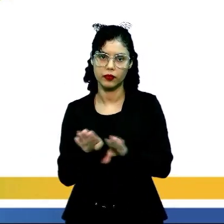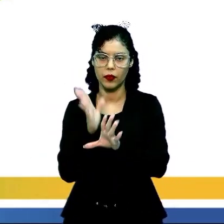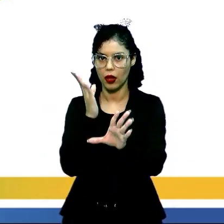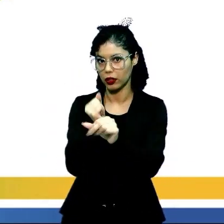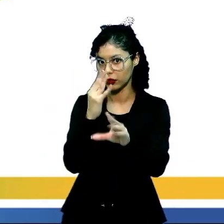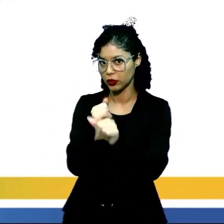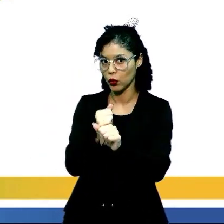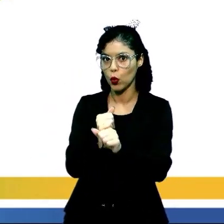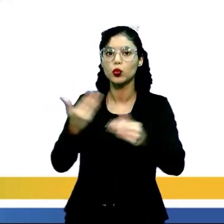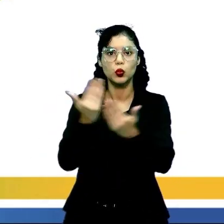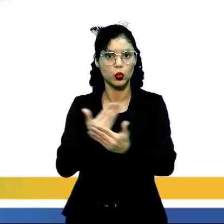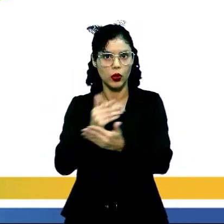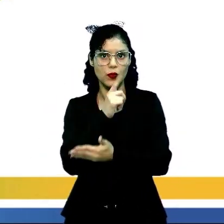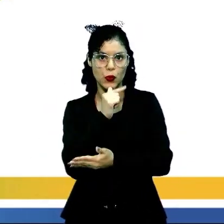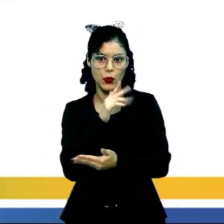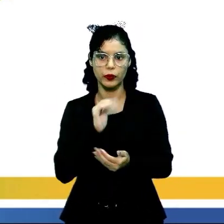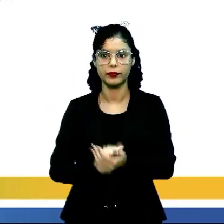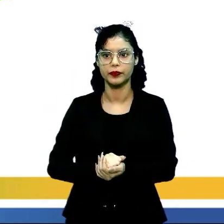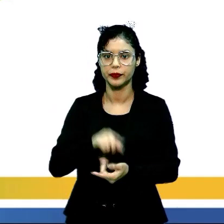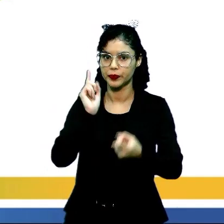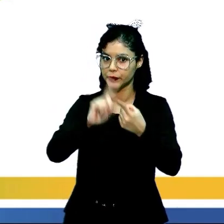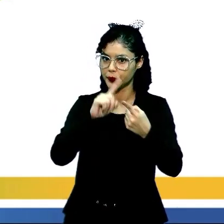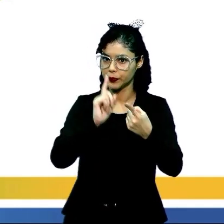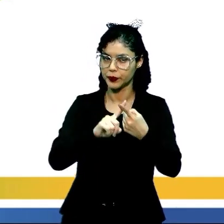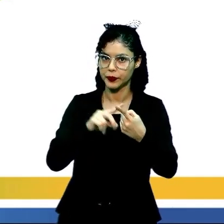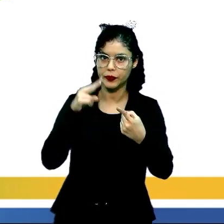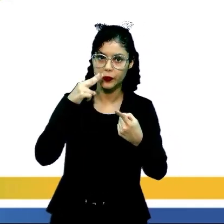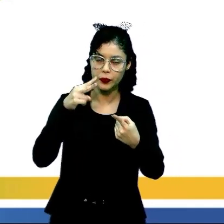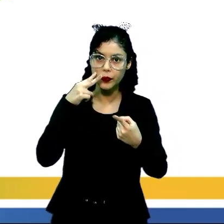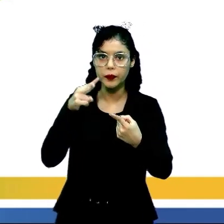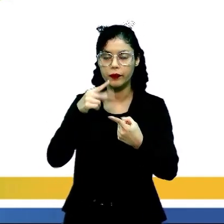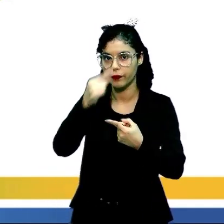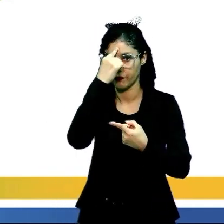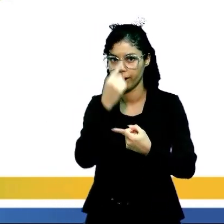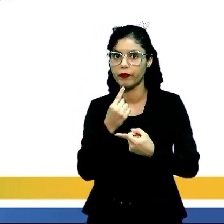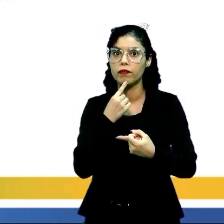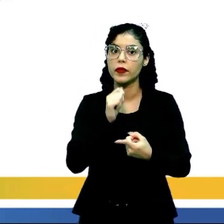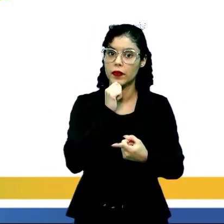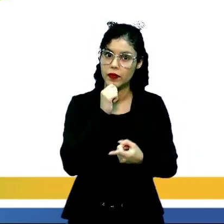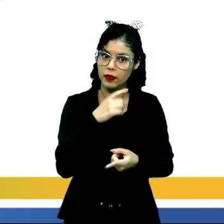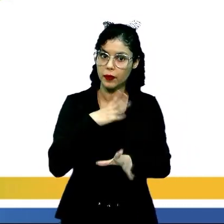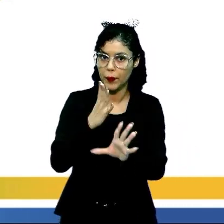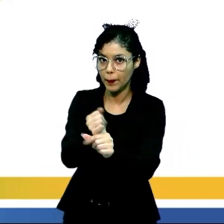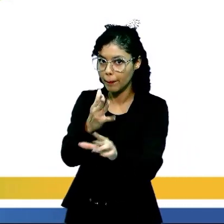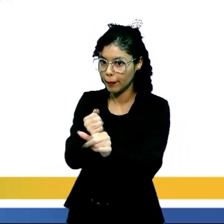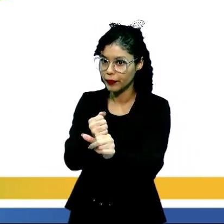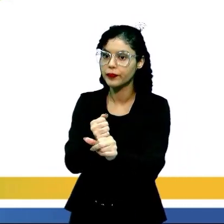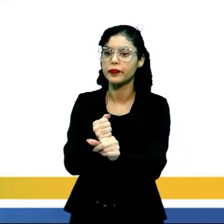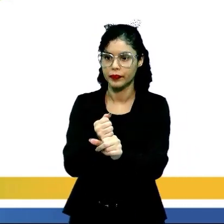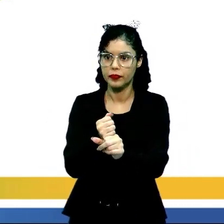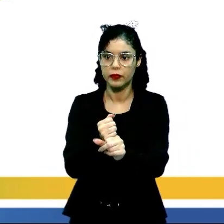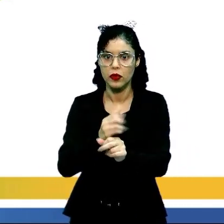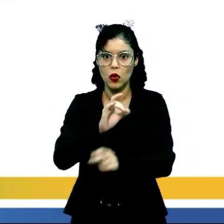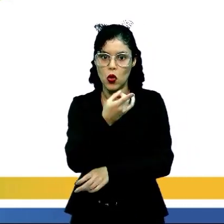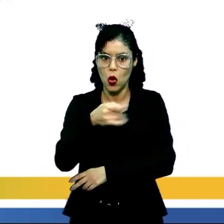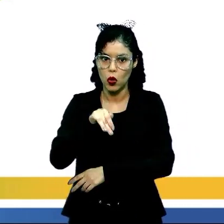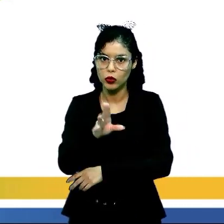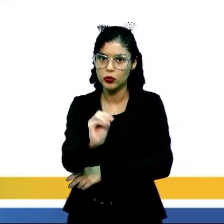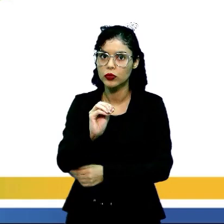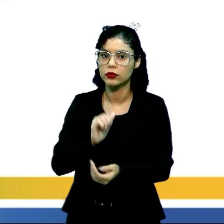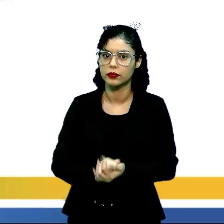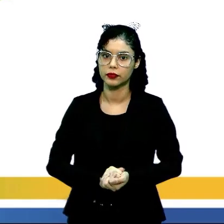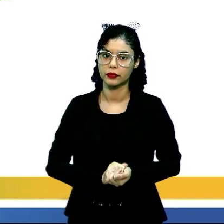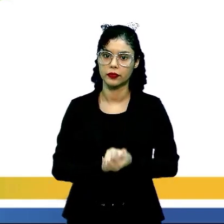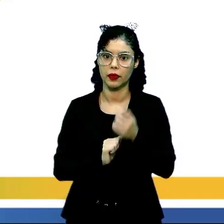adição do tratamento de água. Naquele primeiro tanque que nós estamos vendo ali na tela, ainda há a adição do óxido de cálcio, né, da